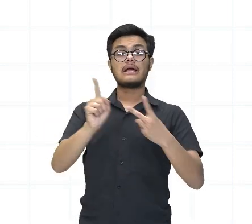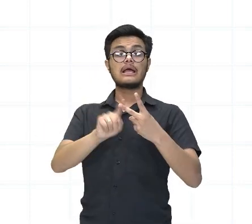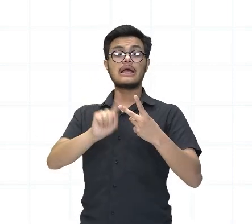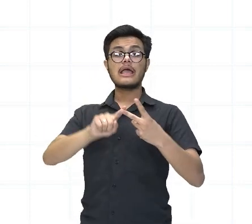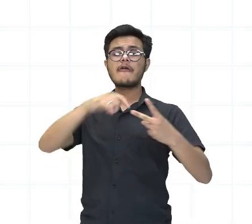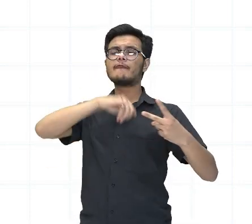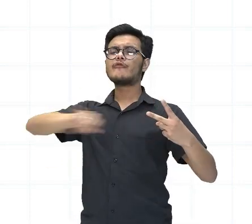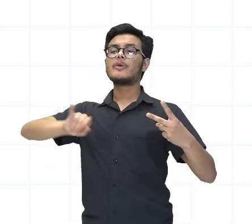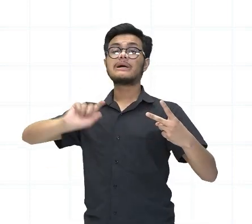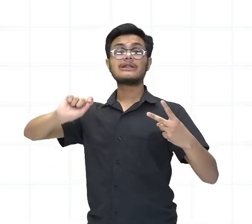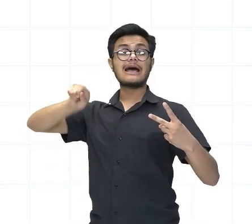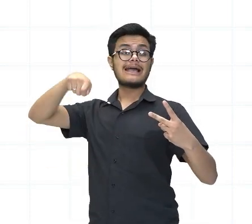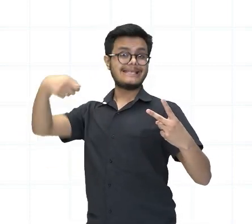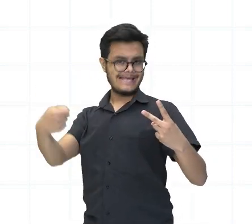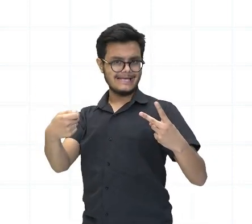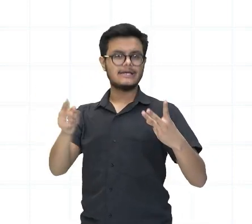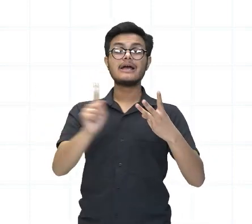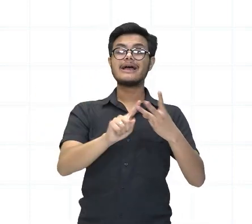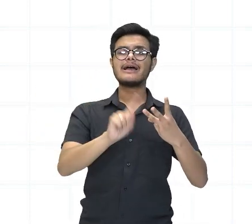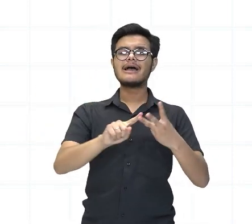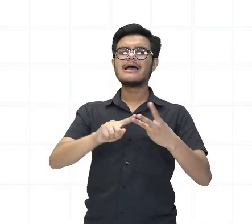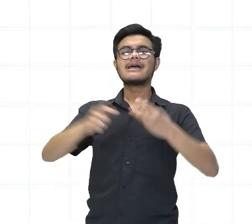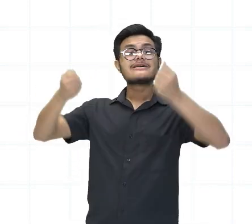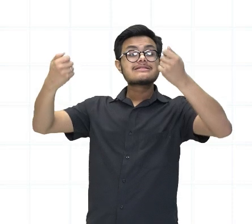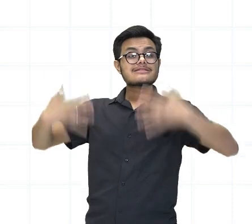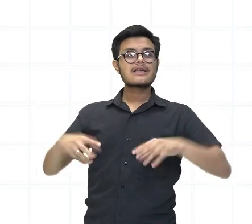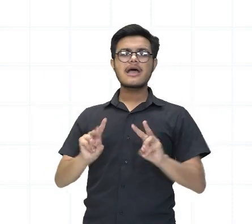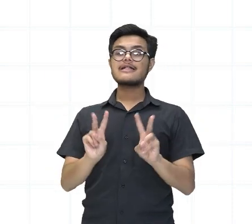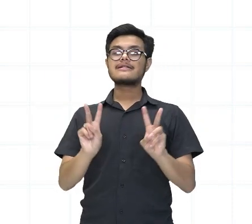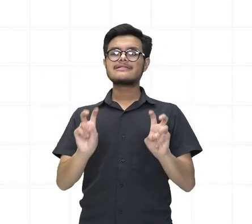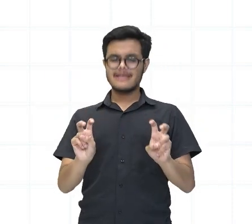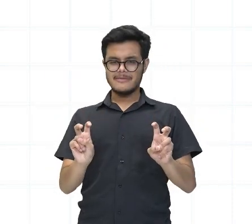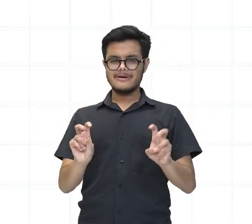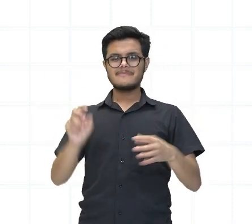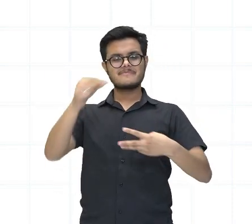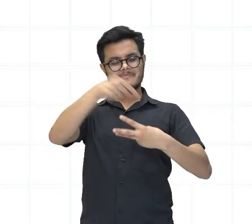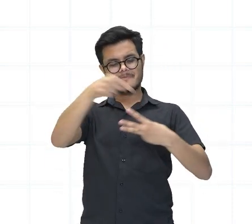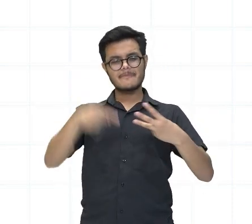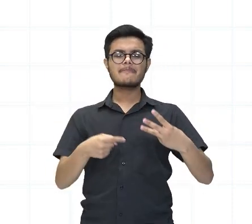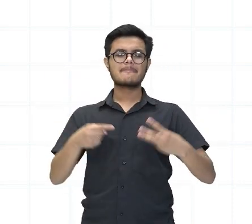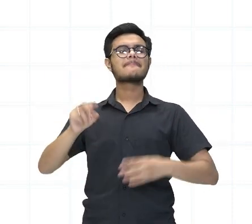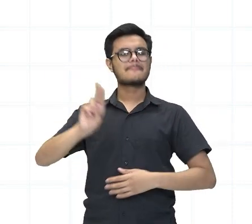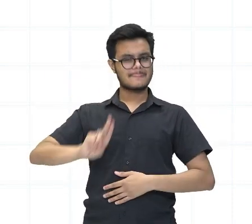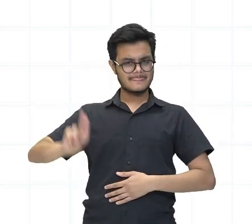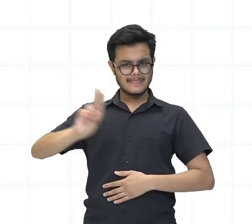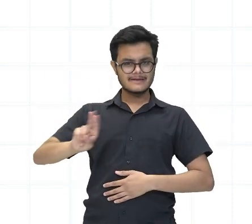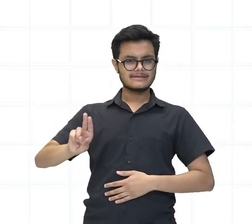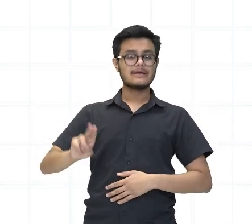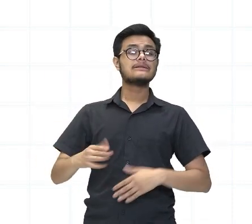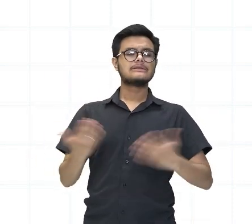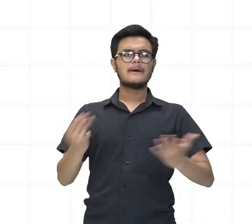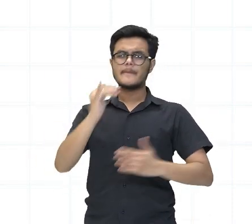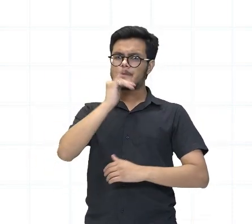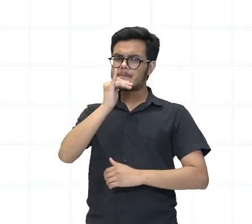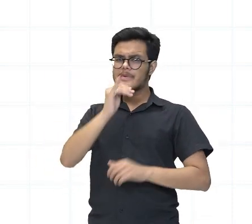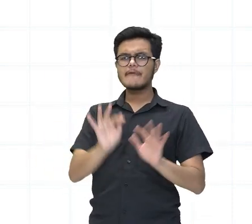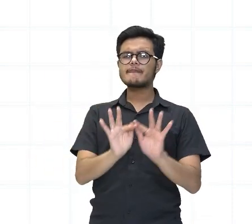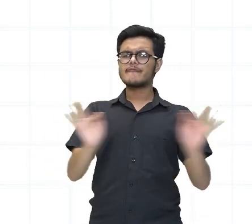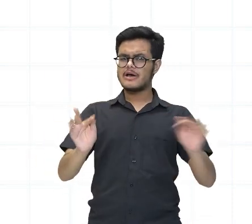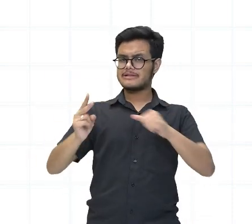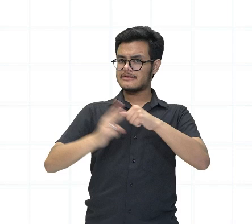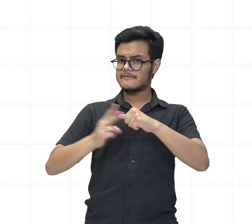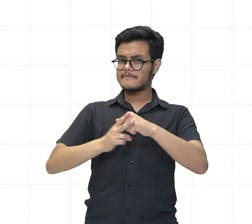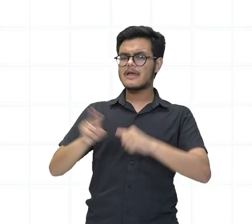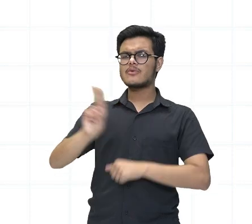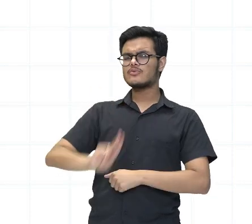verbo traz para mim informações sobre quantos estavam envolvidos naquela situação, eu estou falando de número. É